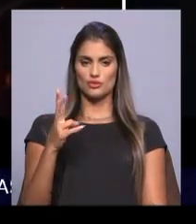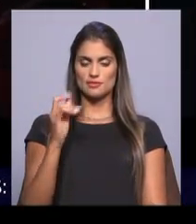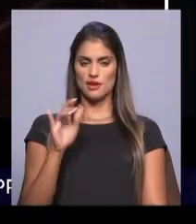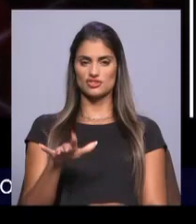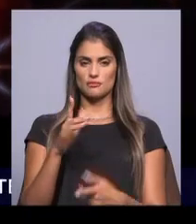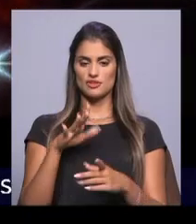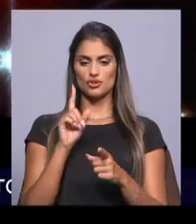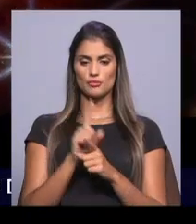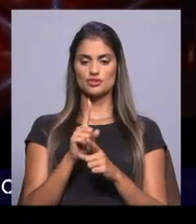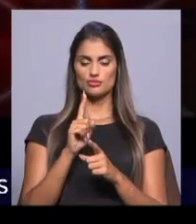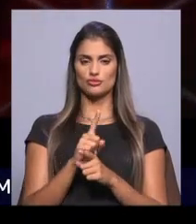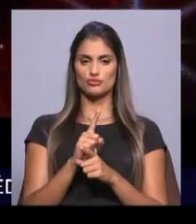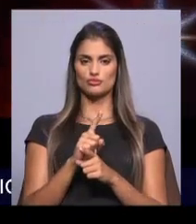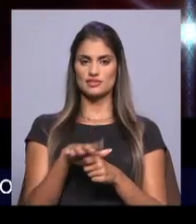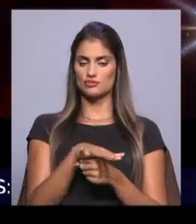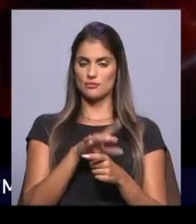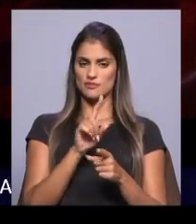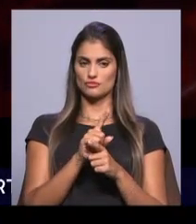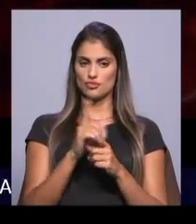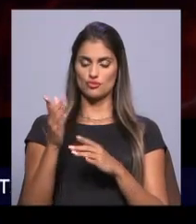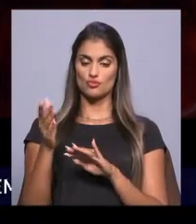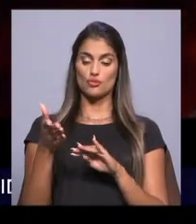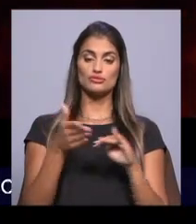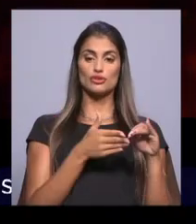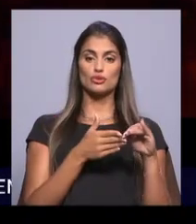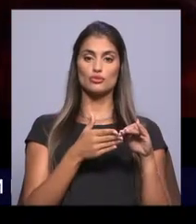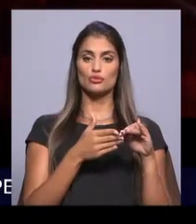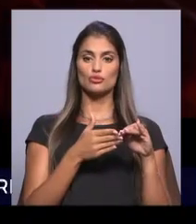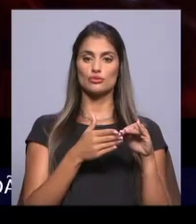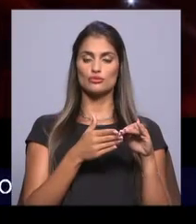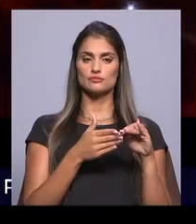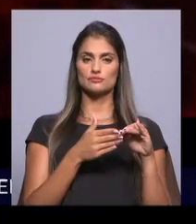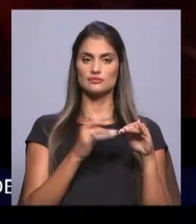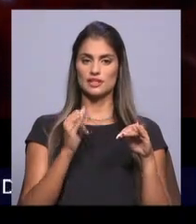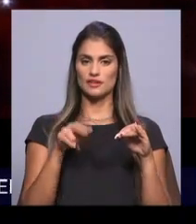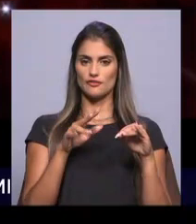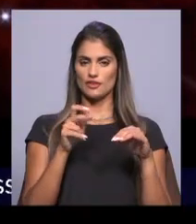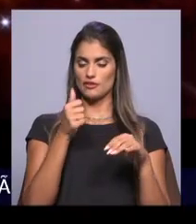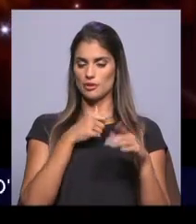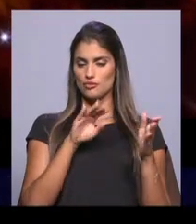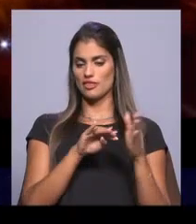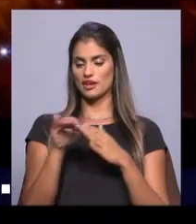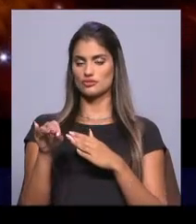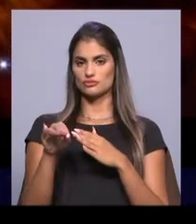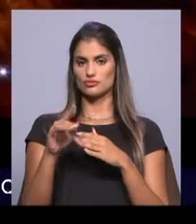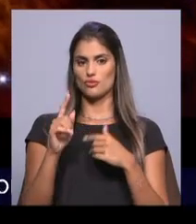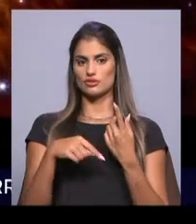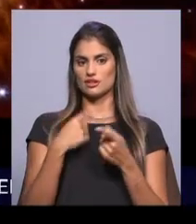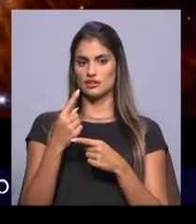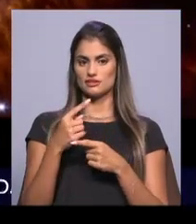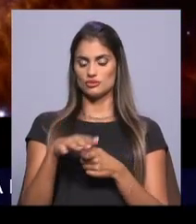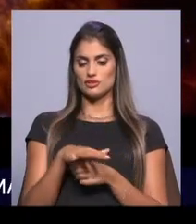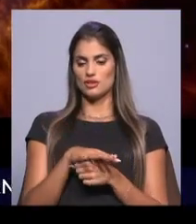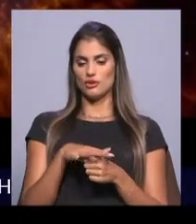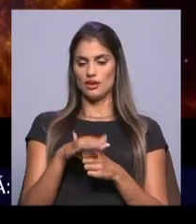do mesmo evento. De um lado esquerdo temos numa gama de infravermelhos, no outro lado direito temos uma outra gama